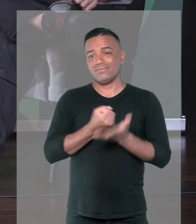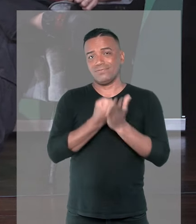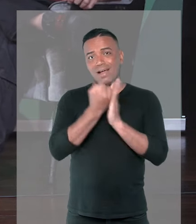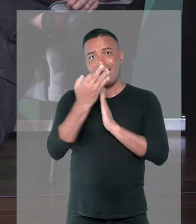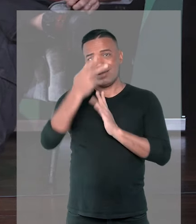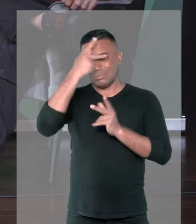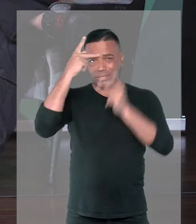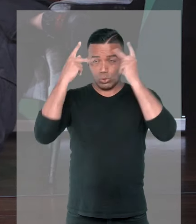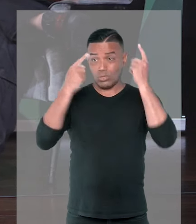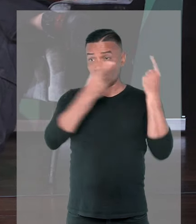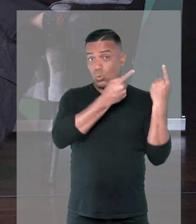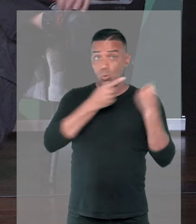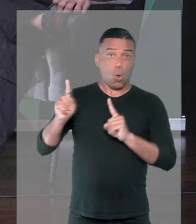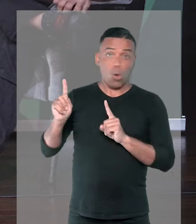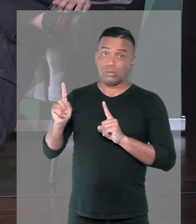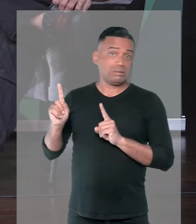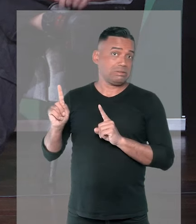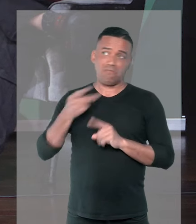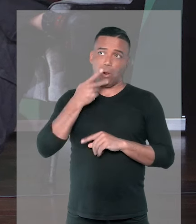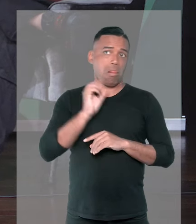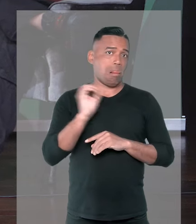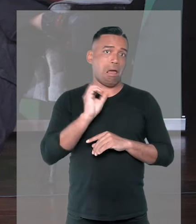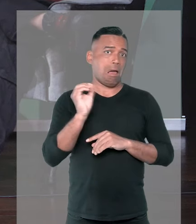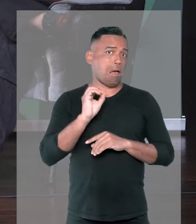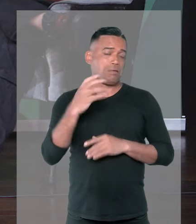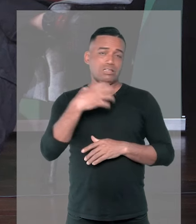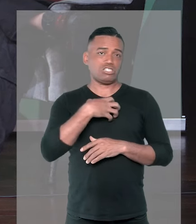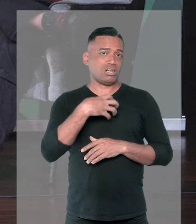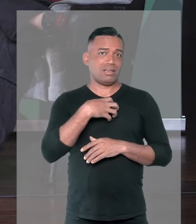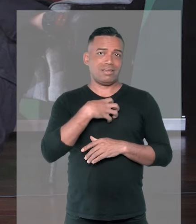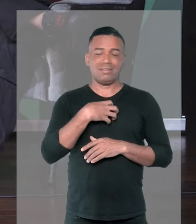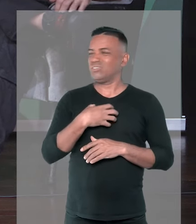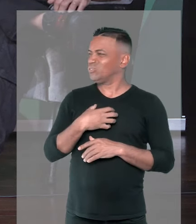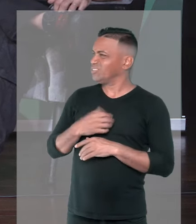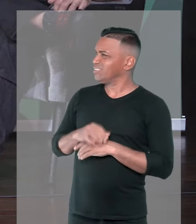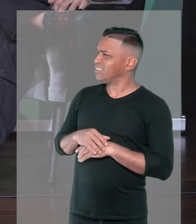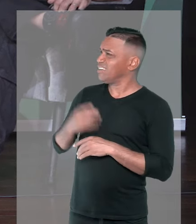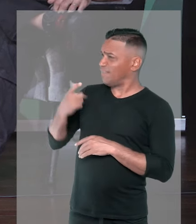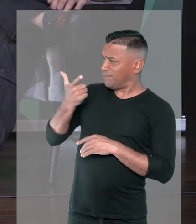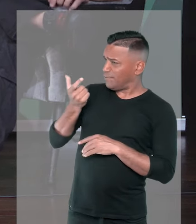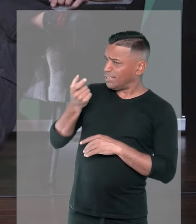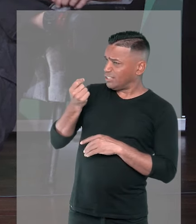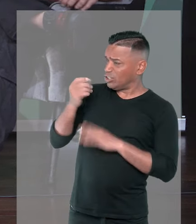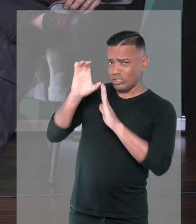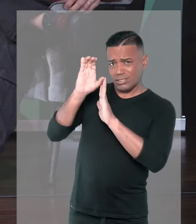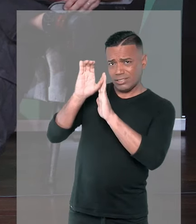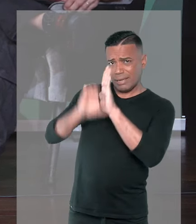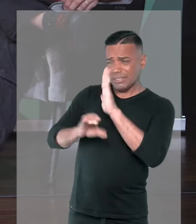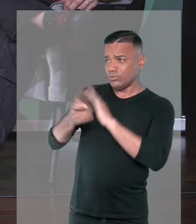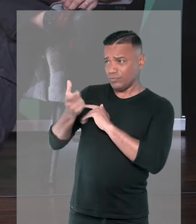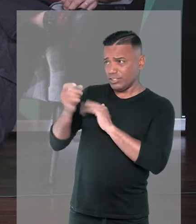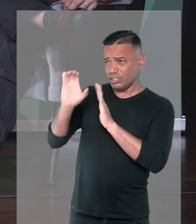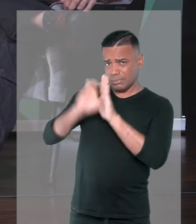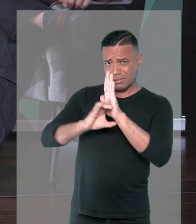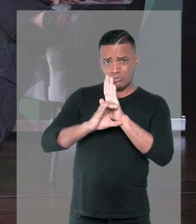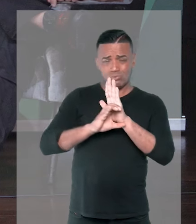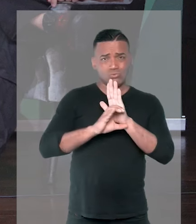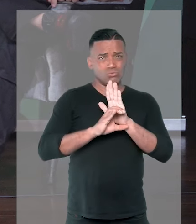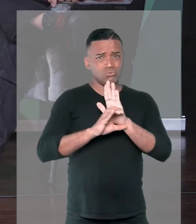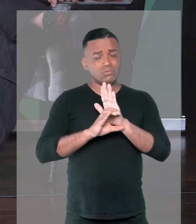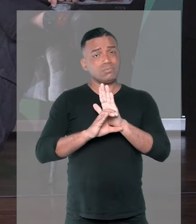ser contra dizendo que não era daquele jeito né que a gente tava completamente erado tinha 20 capítulos quando quando você publicou não era 20 capítulos